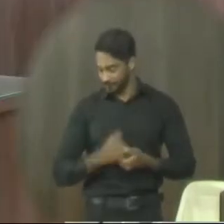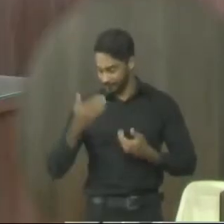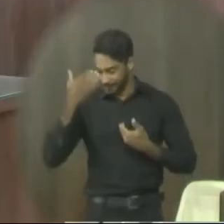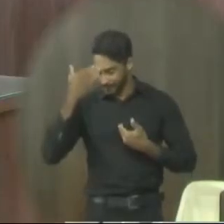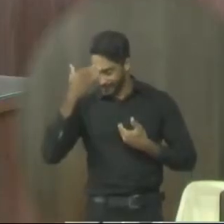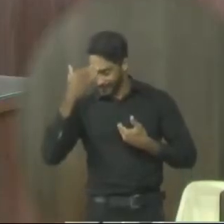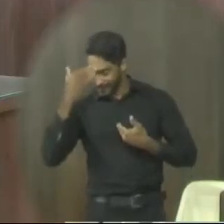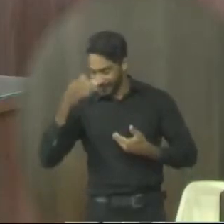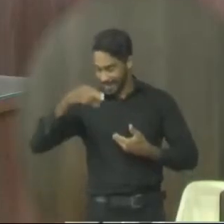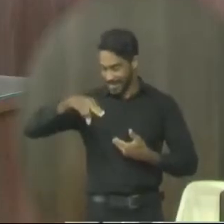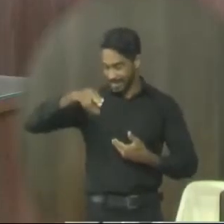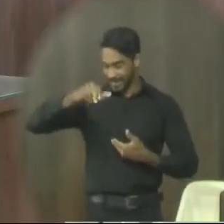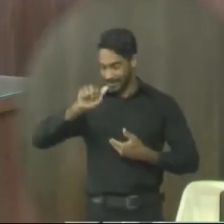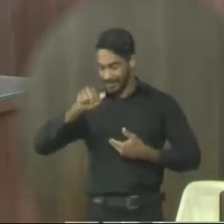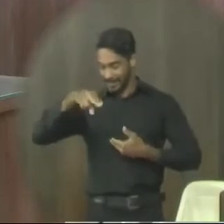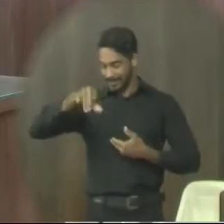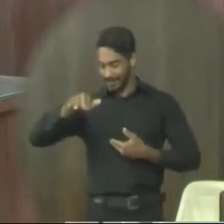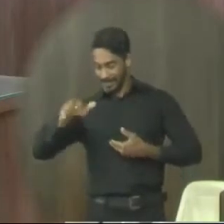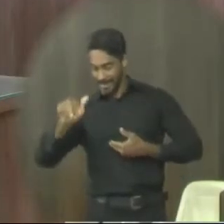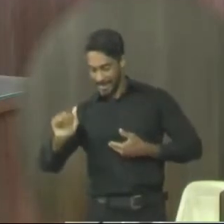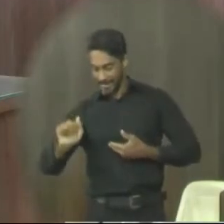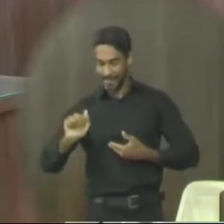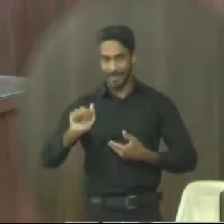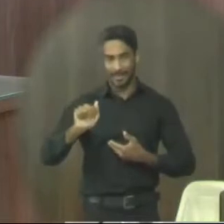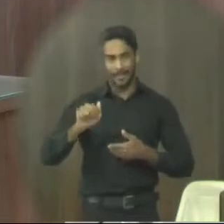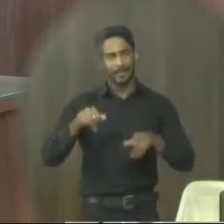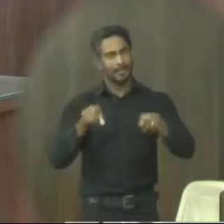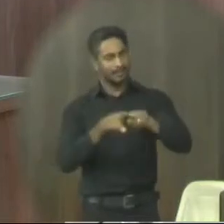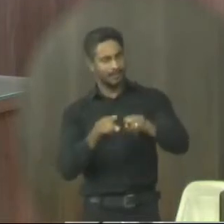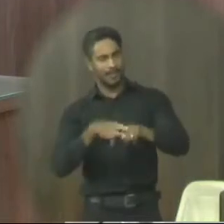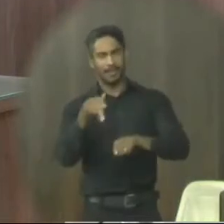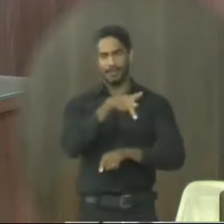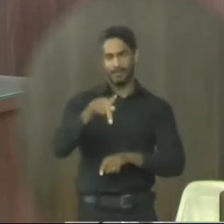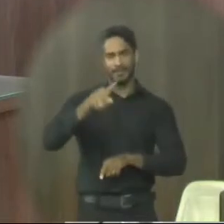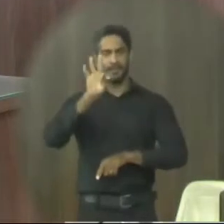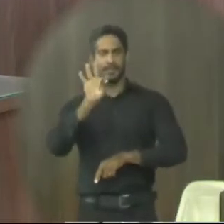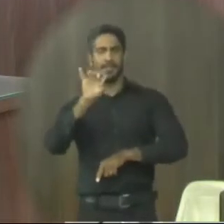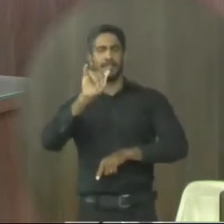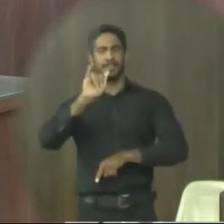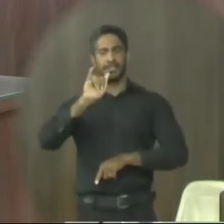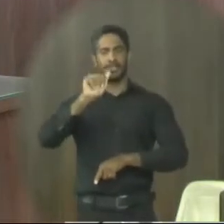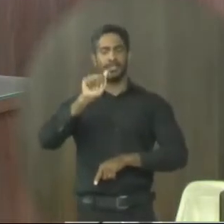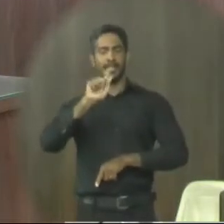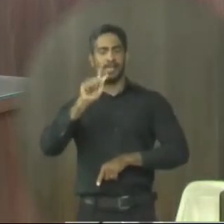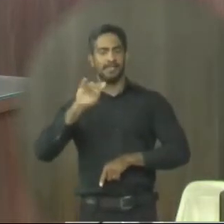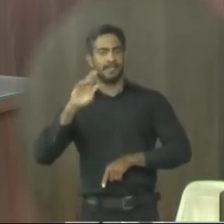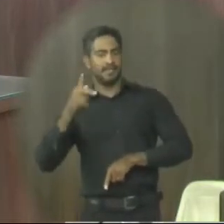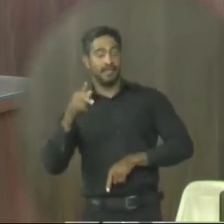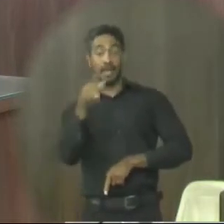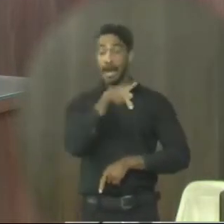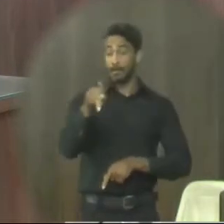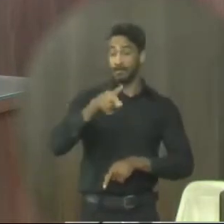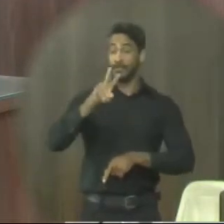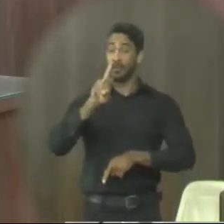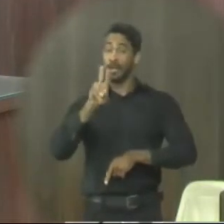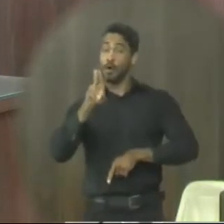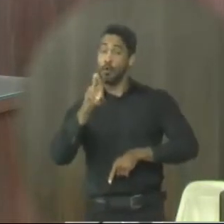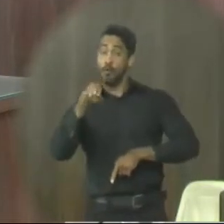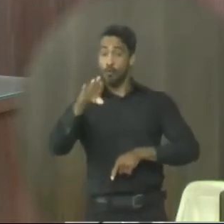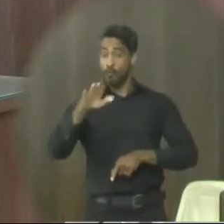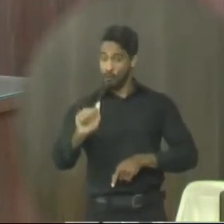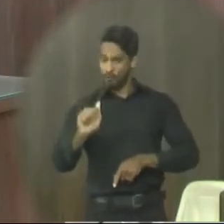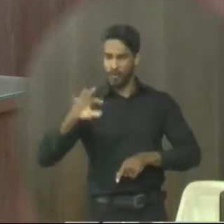Obrigado, Naniara. Obrigado, professora Tiazinha, professora Rúbia, toda a equipe da APAE que se faz